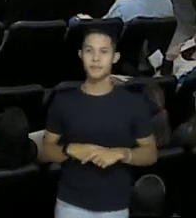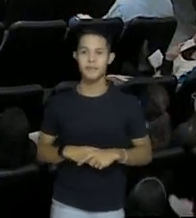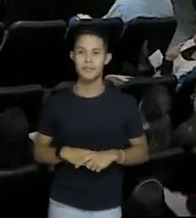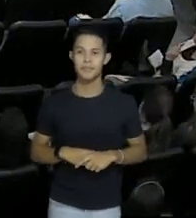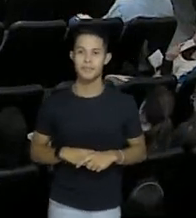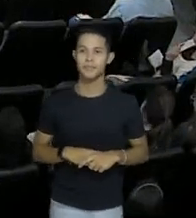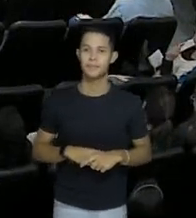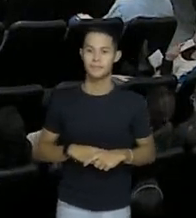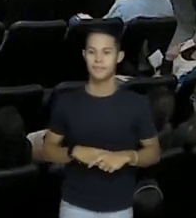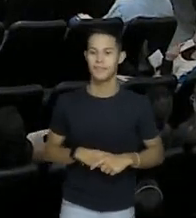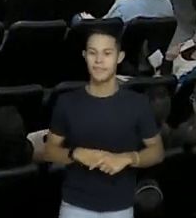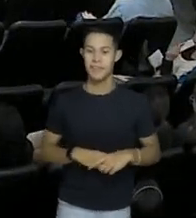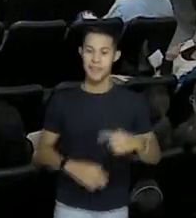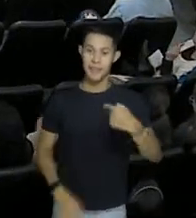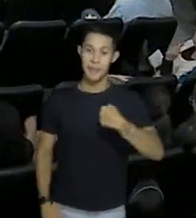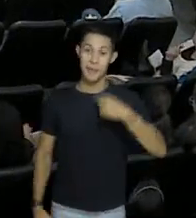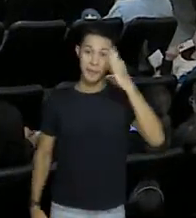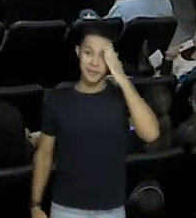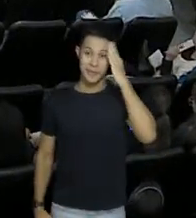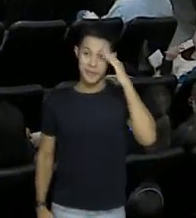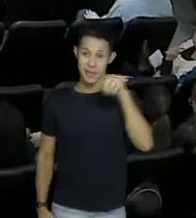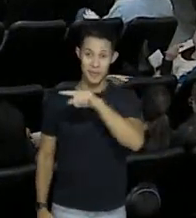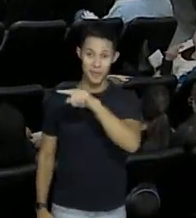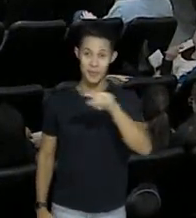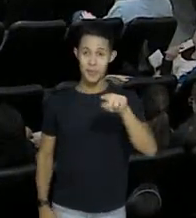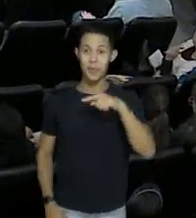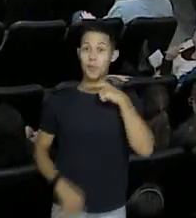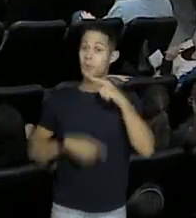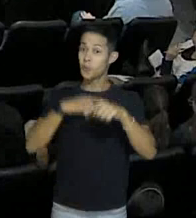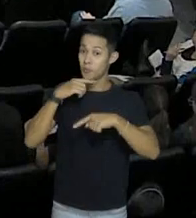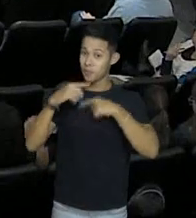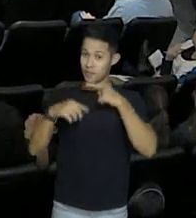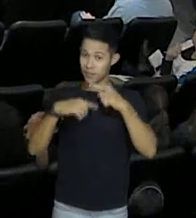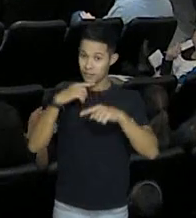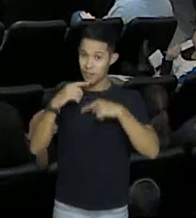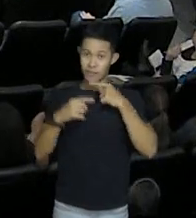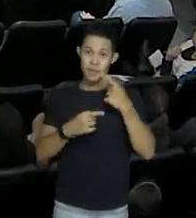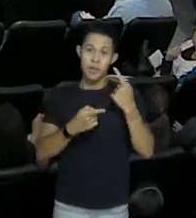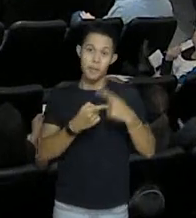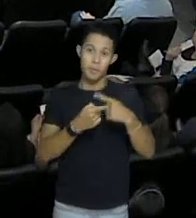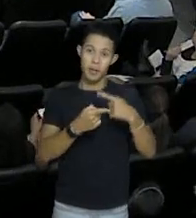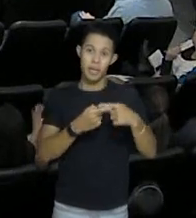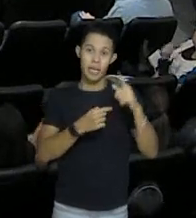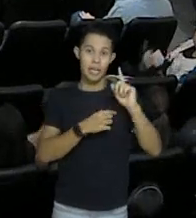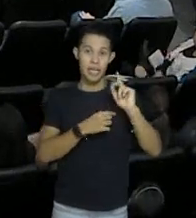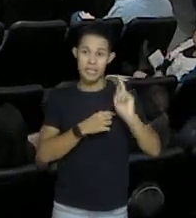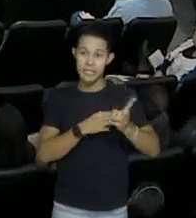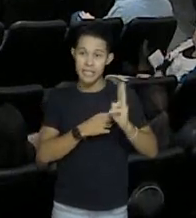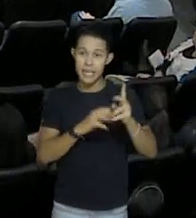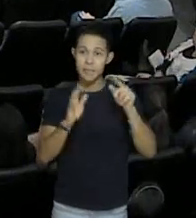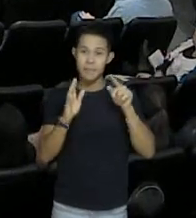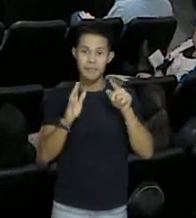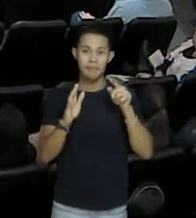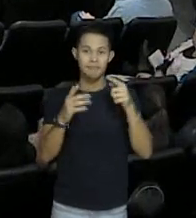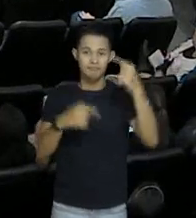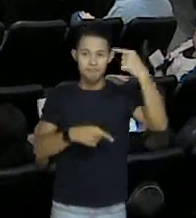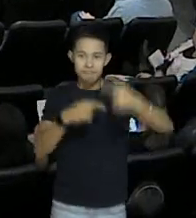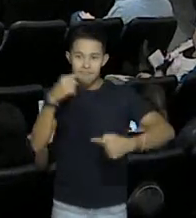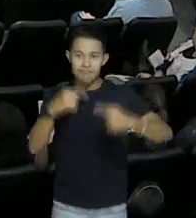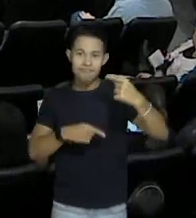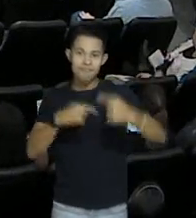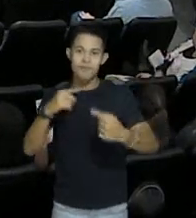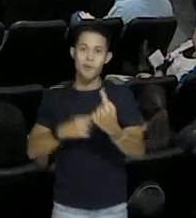Eu sei que vocês têm muitas dúvidas, né? Porque até então a gente sempre discute só um tema, mas a gente tem que seguir